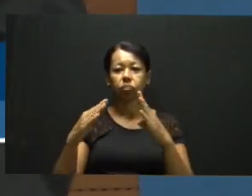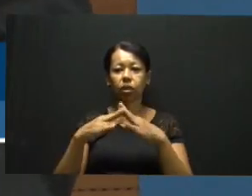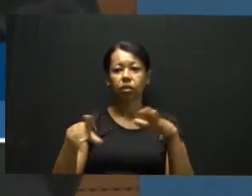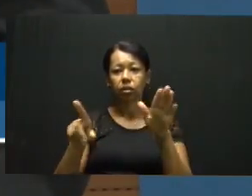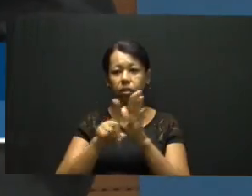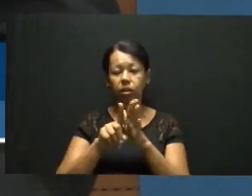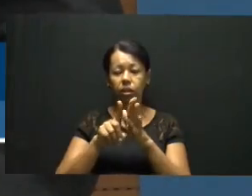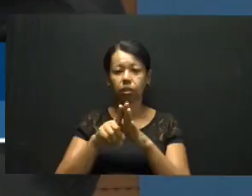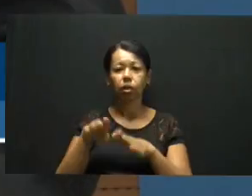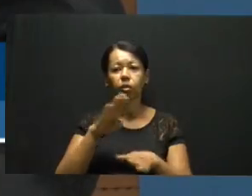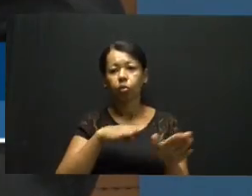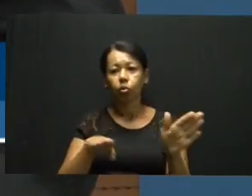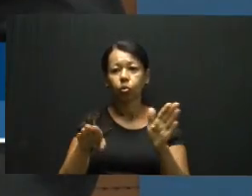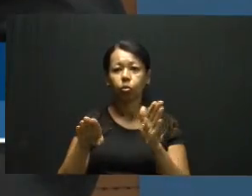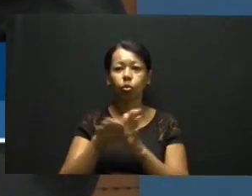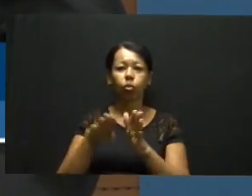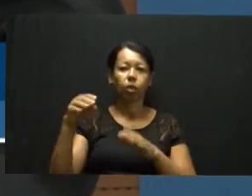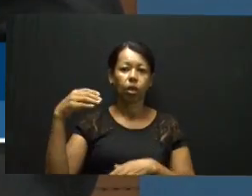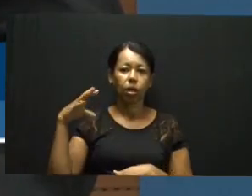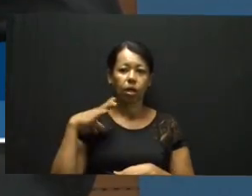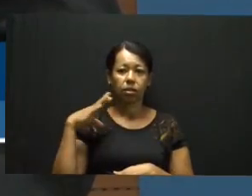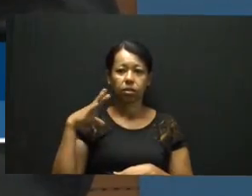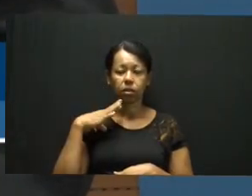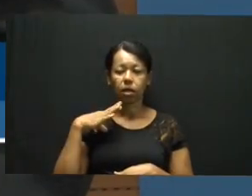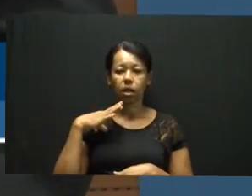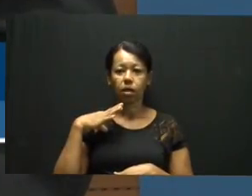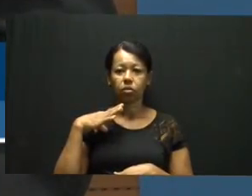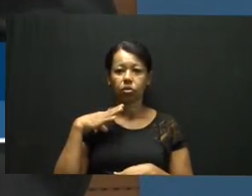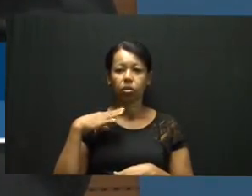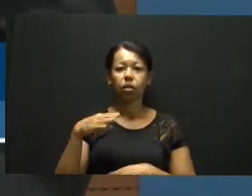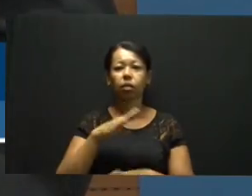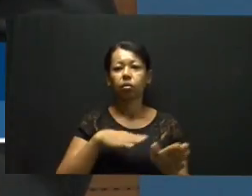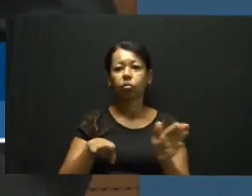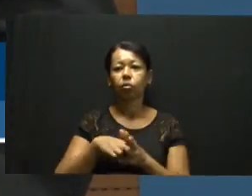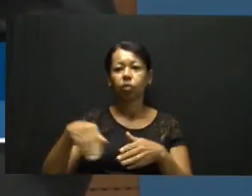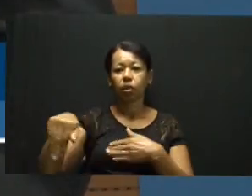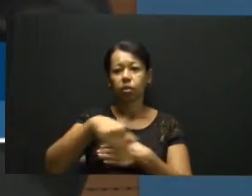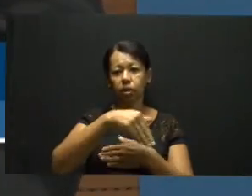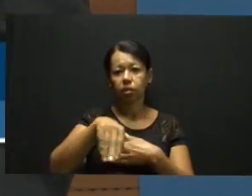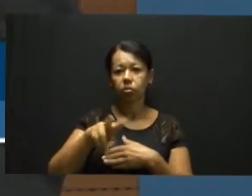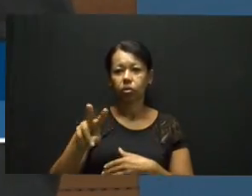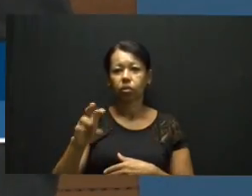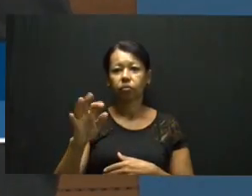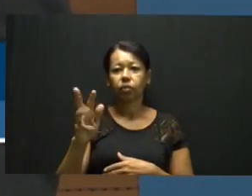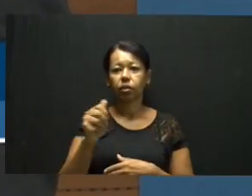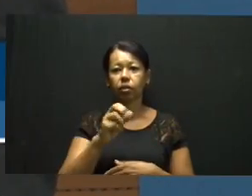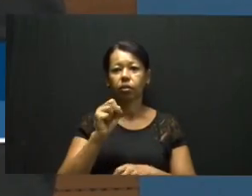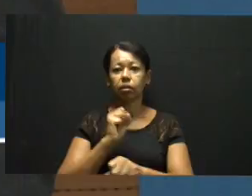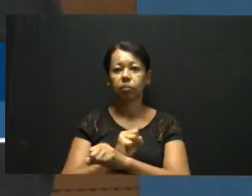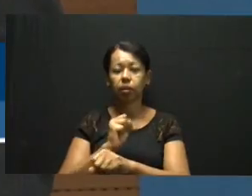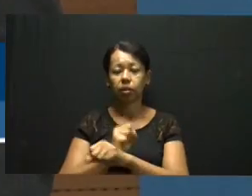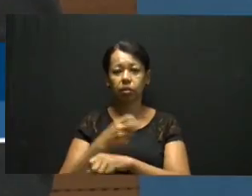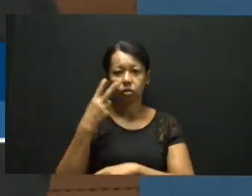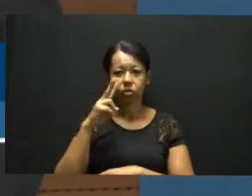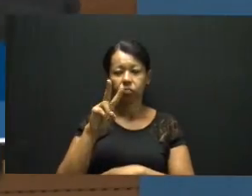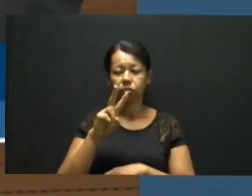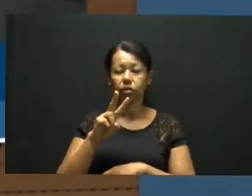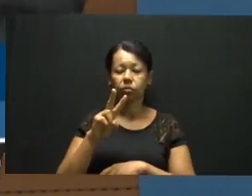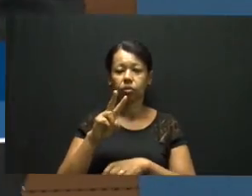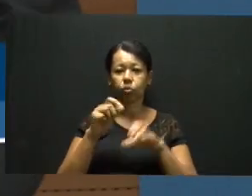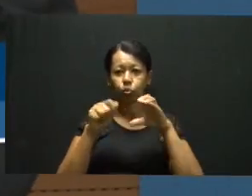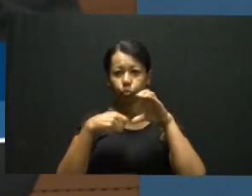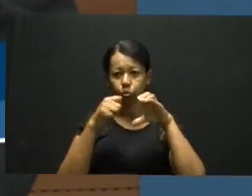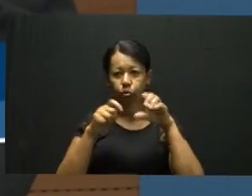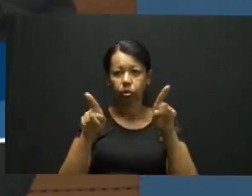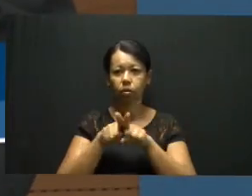com problema de alagamentos em todas as ruas. Desde Vila Esperança, tal qual vimos aí as gravações e